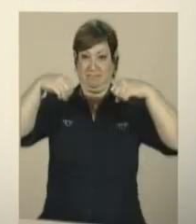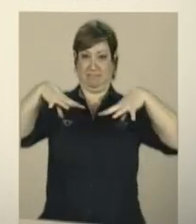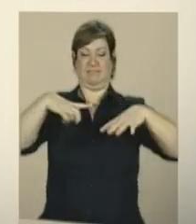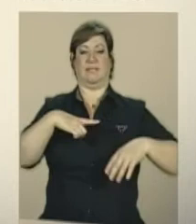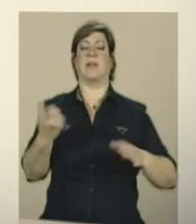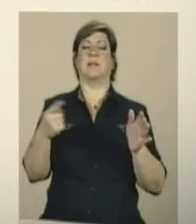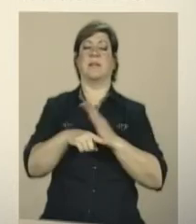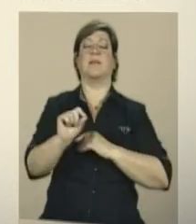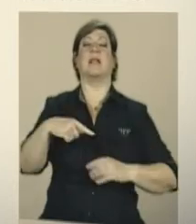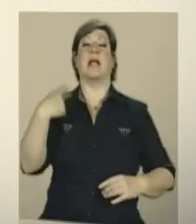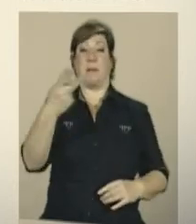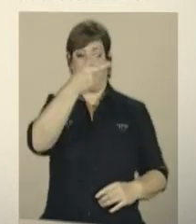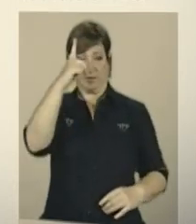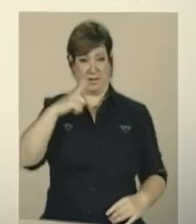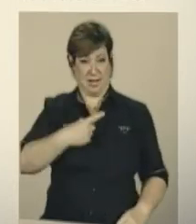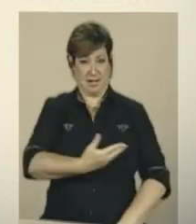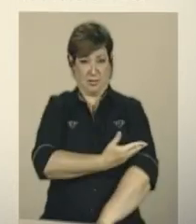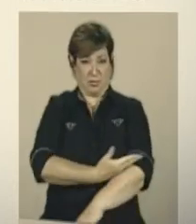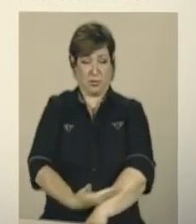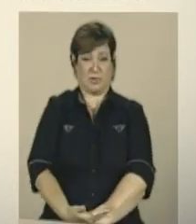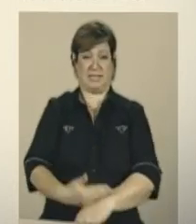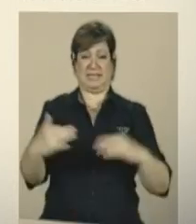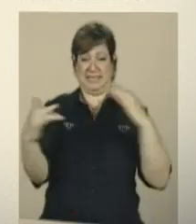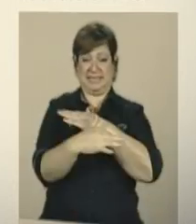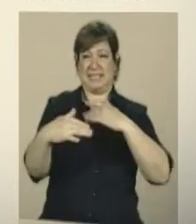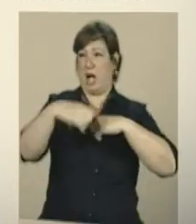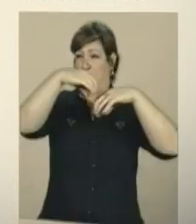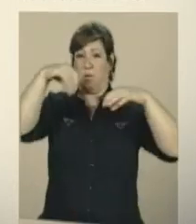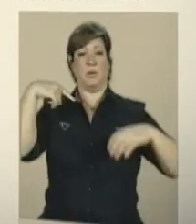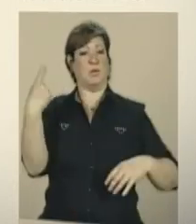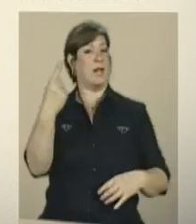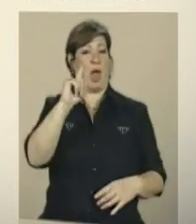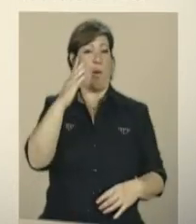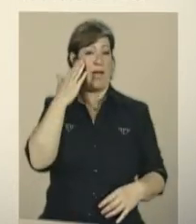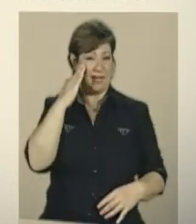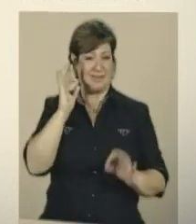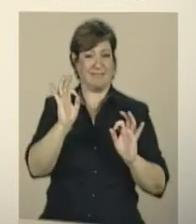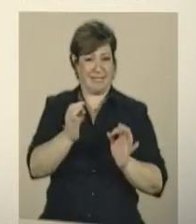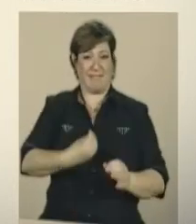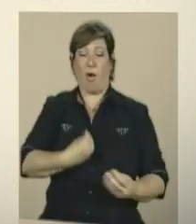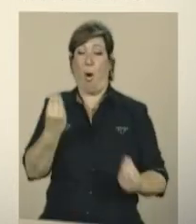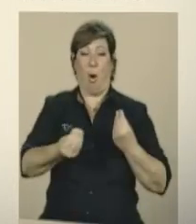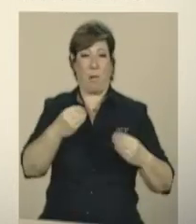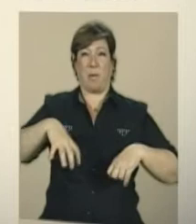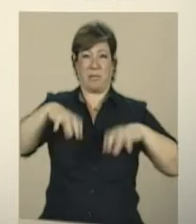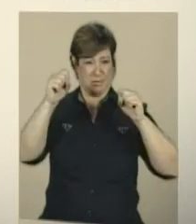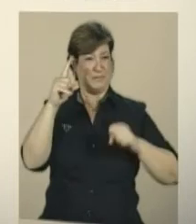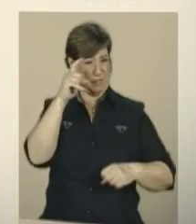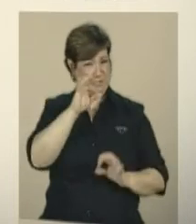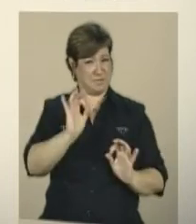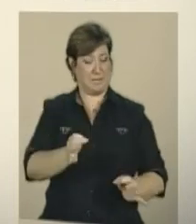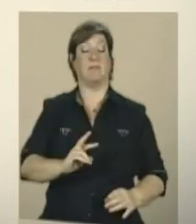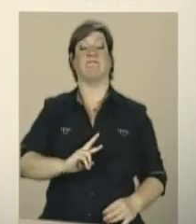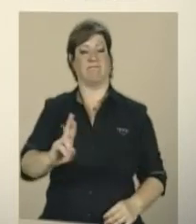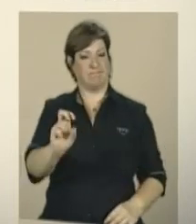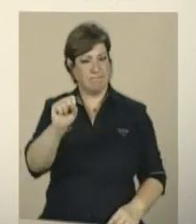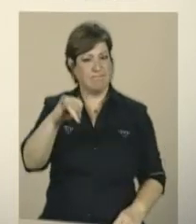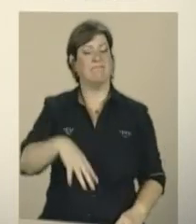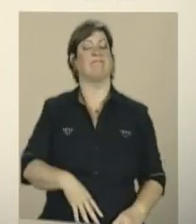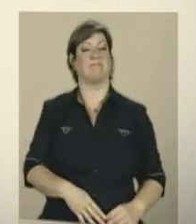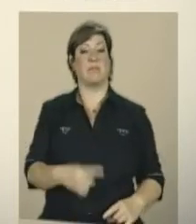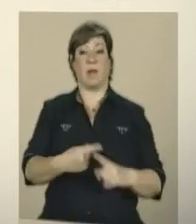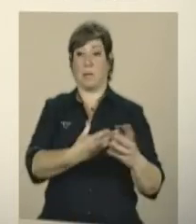cidades e está acostumado ao conforto da energia elétrica é difícil imaginar como é viver sem luz é mesmo Luciano muita gente vivia sem